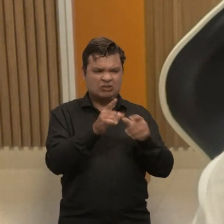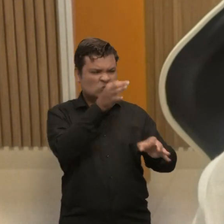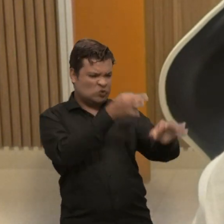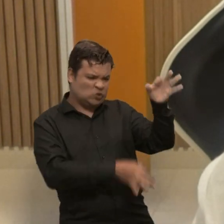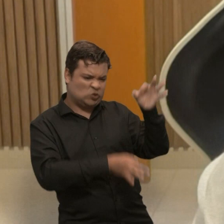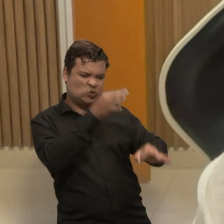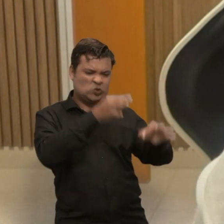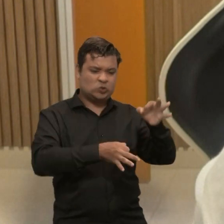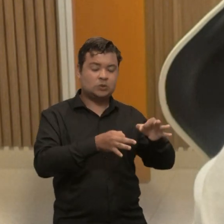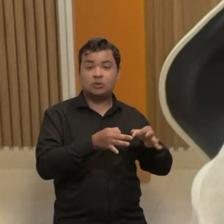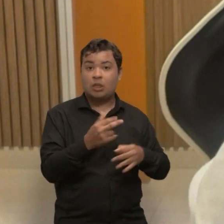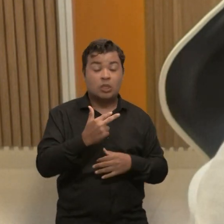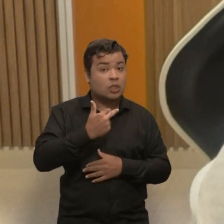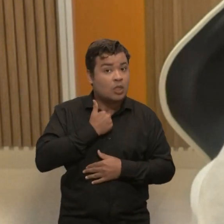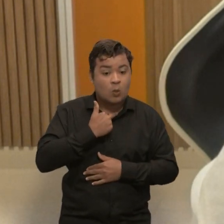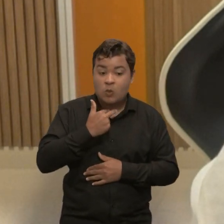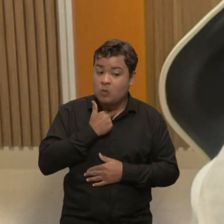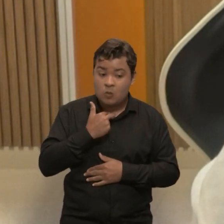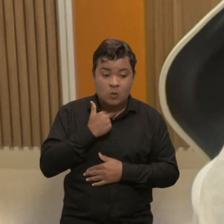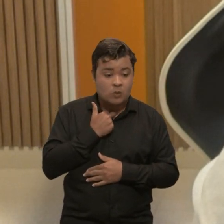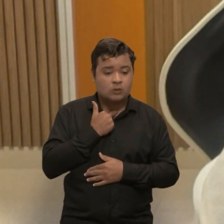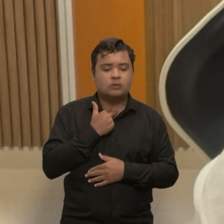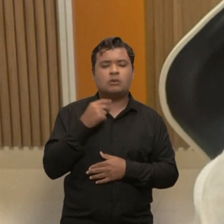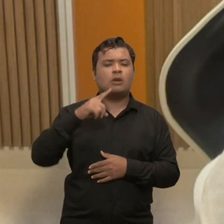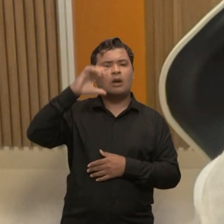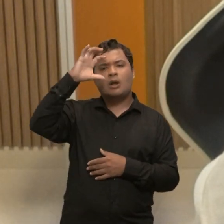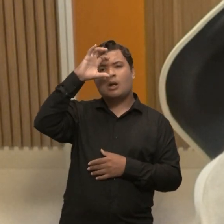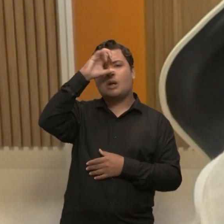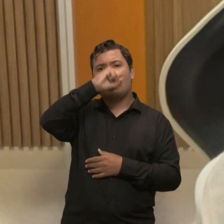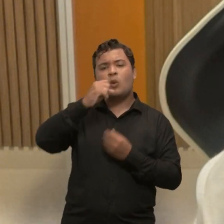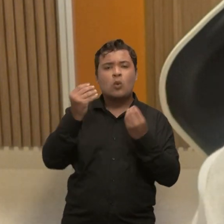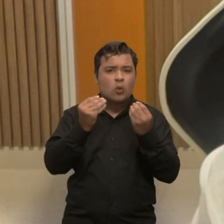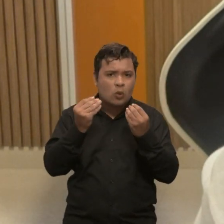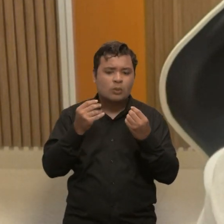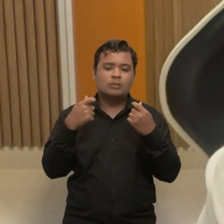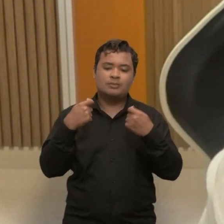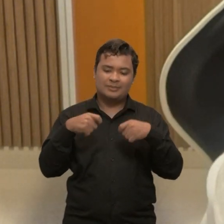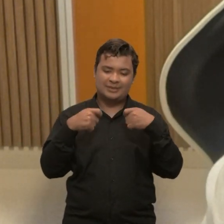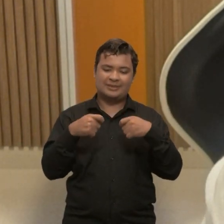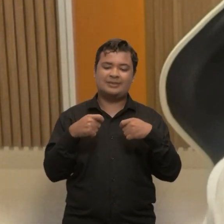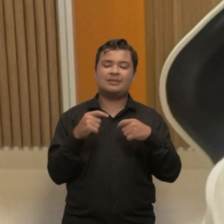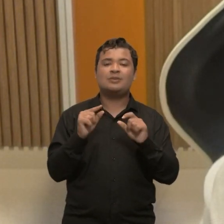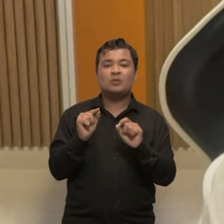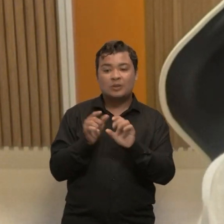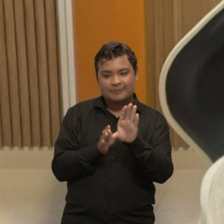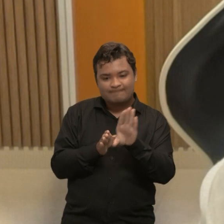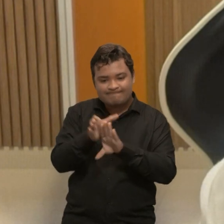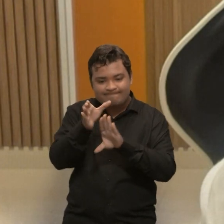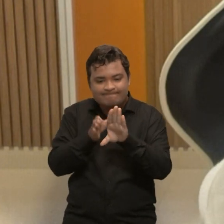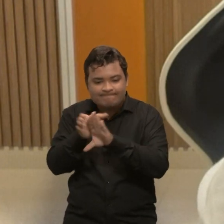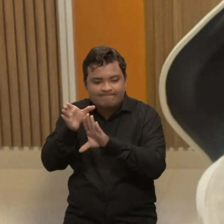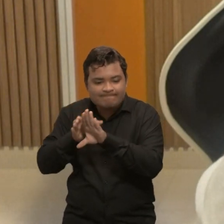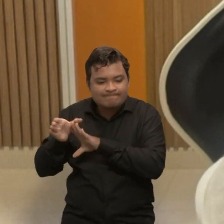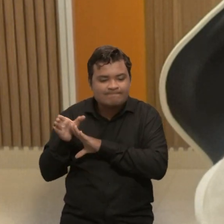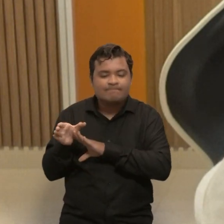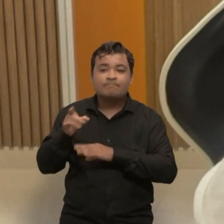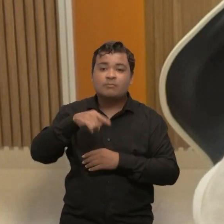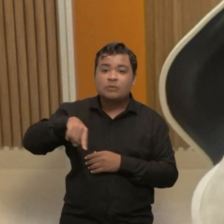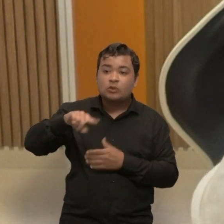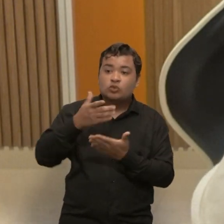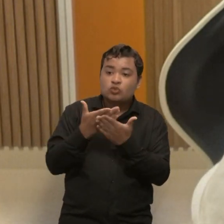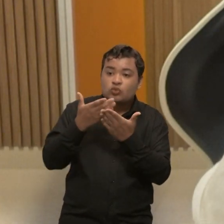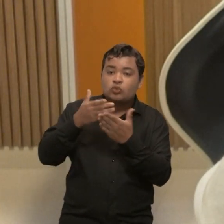nós só vamos conseguir com o que eu disse na minha última participação, né? Com conscientização e formação. Então,